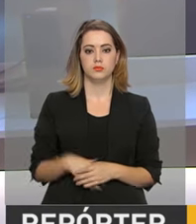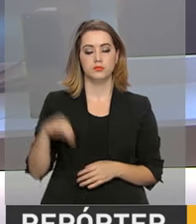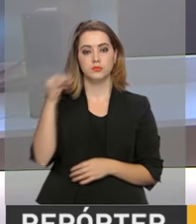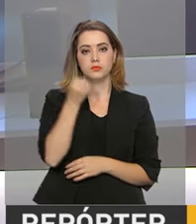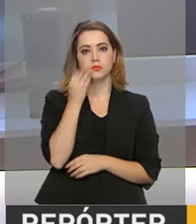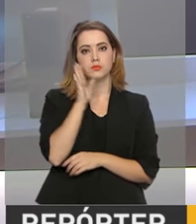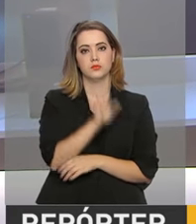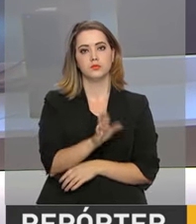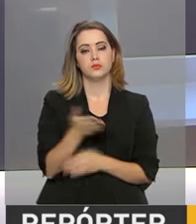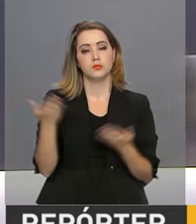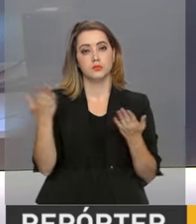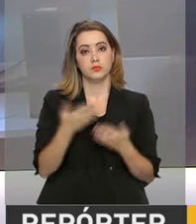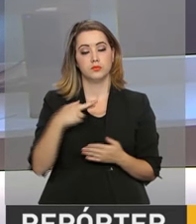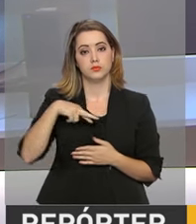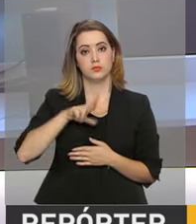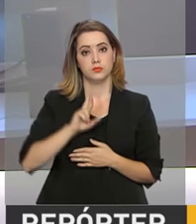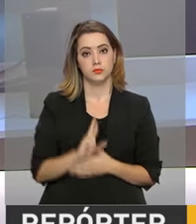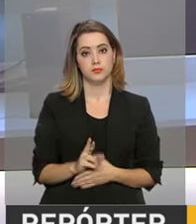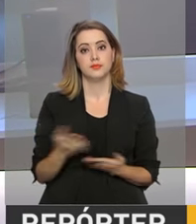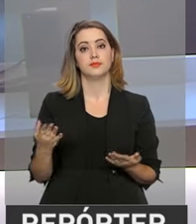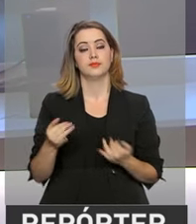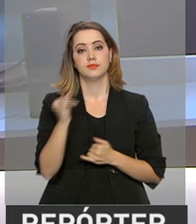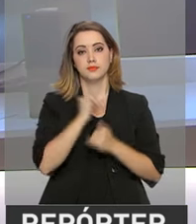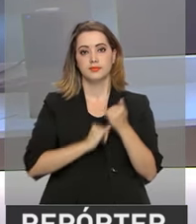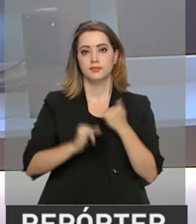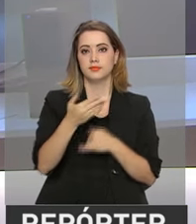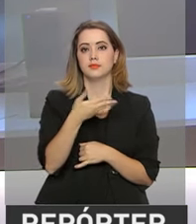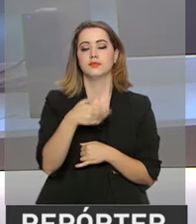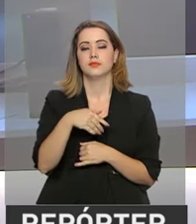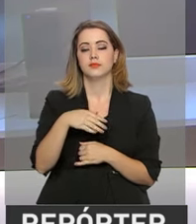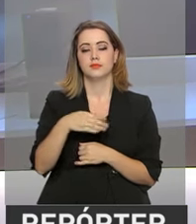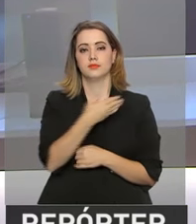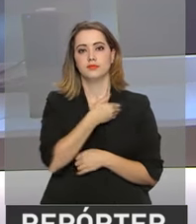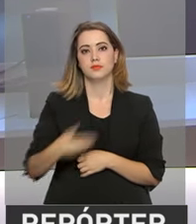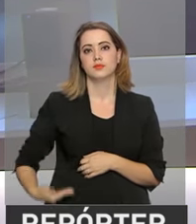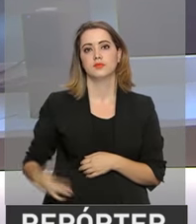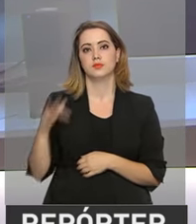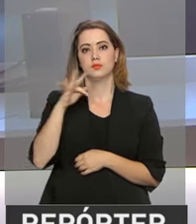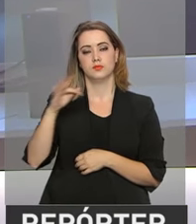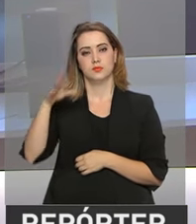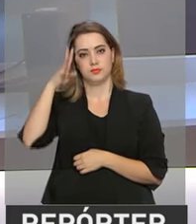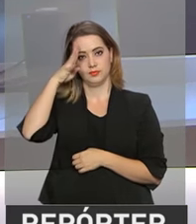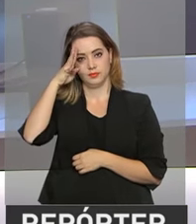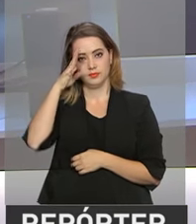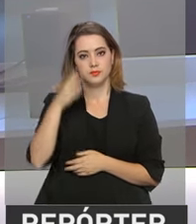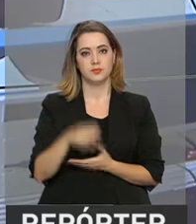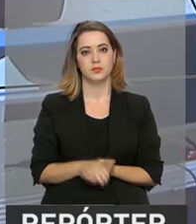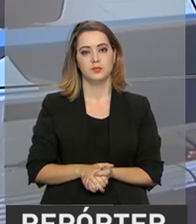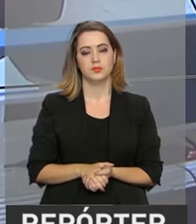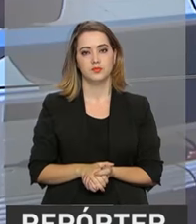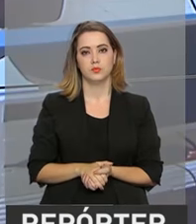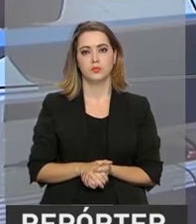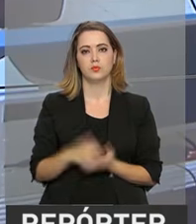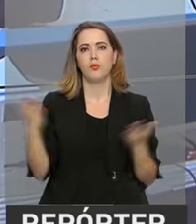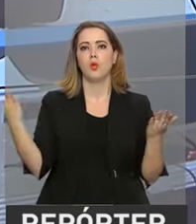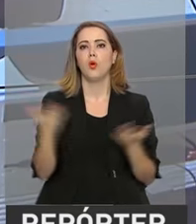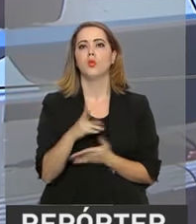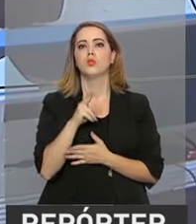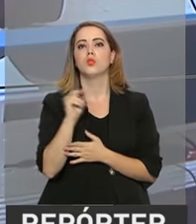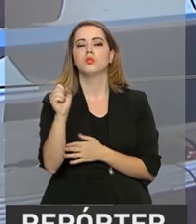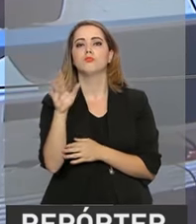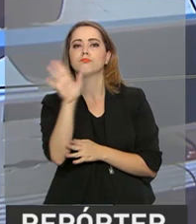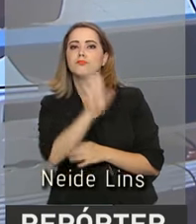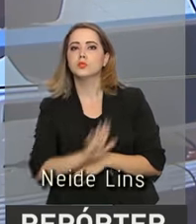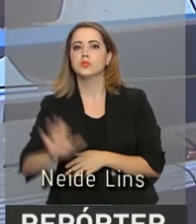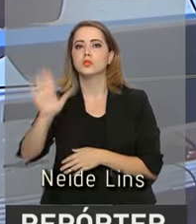Olá, boa tarde. Estamos de volta com o repórter NBR e as notícias do governo federal desta quarta-feira. Hoje, Dia Nacional